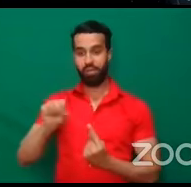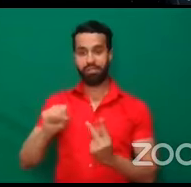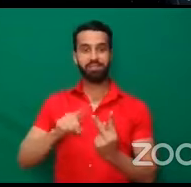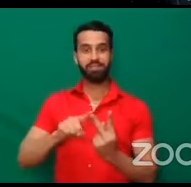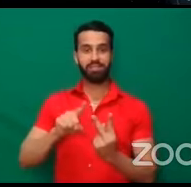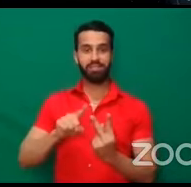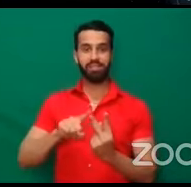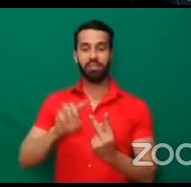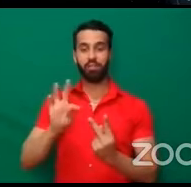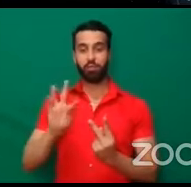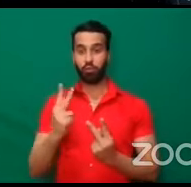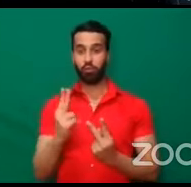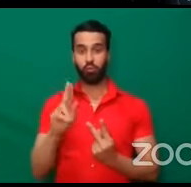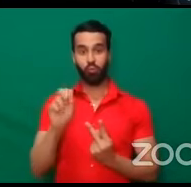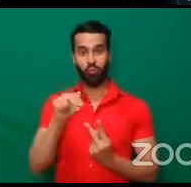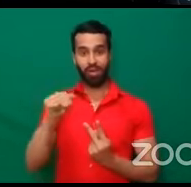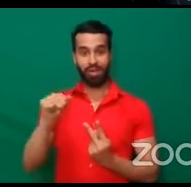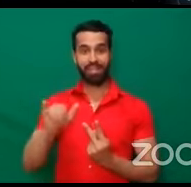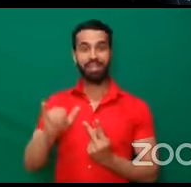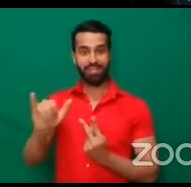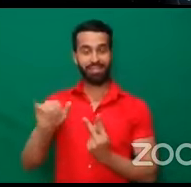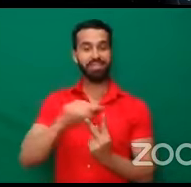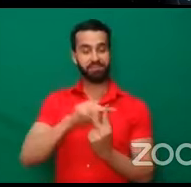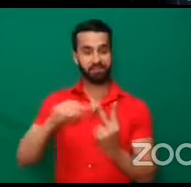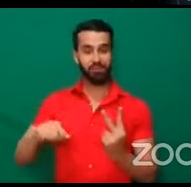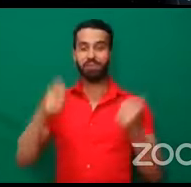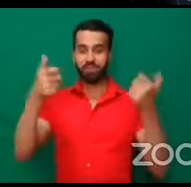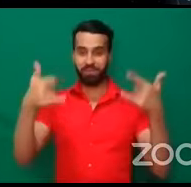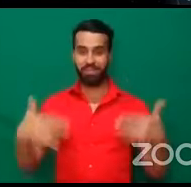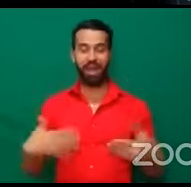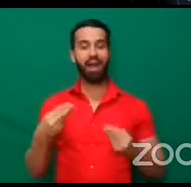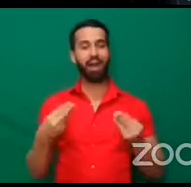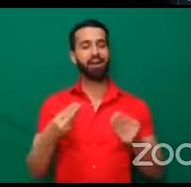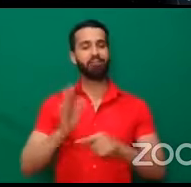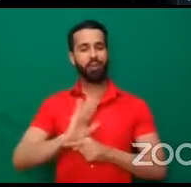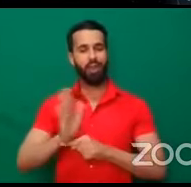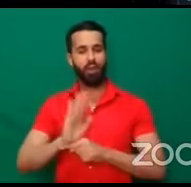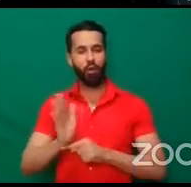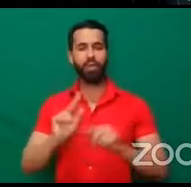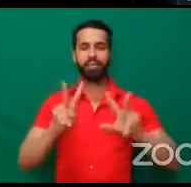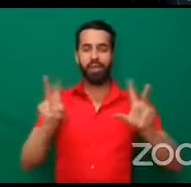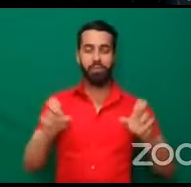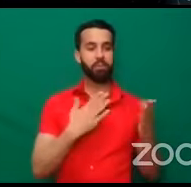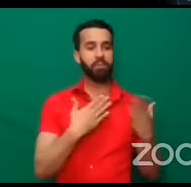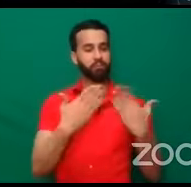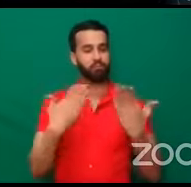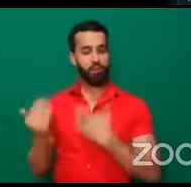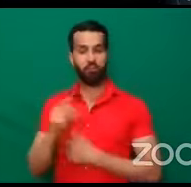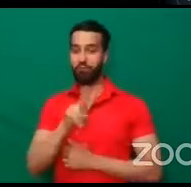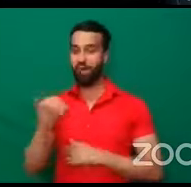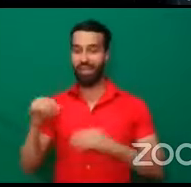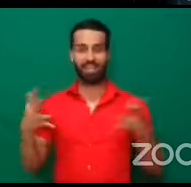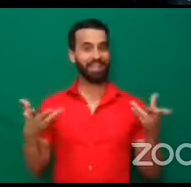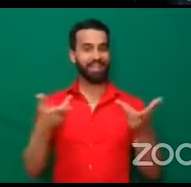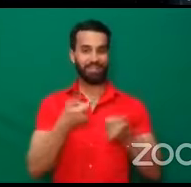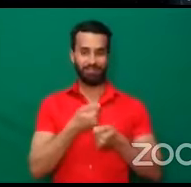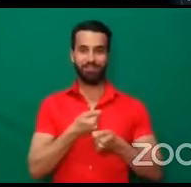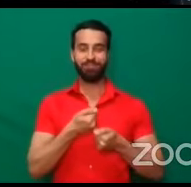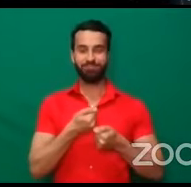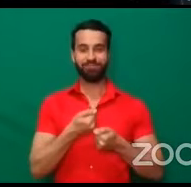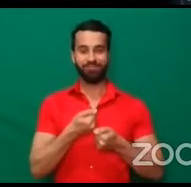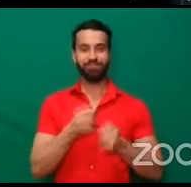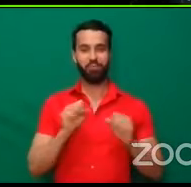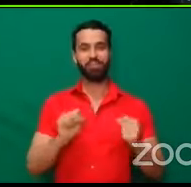para a gente já começar já o nosso bate-papo hoje, que vai ser realmente incrível. Pode começar, Douglas, se apresentando, por